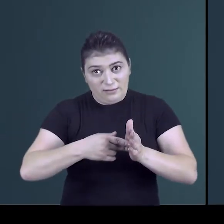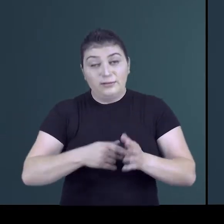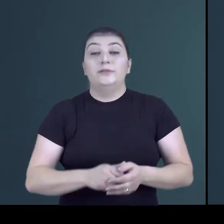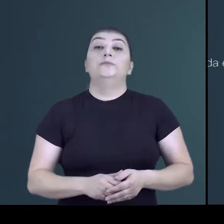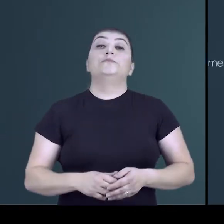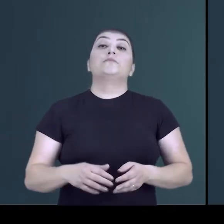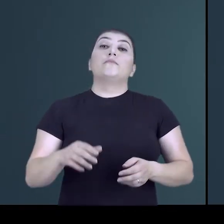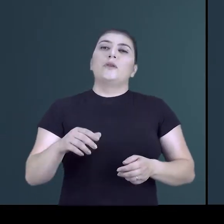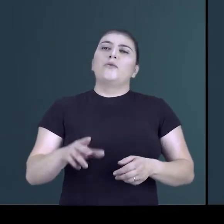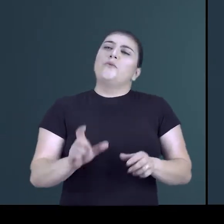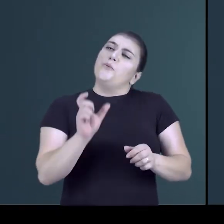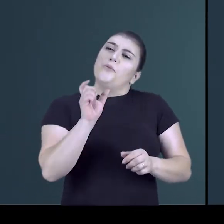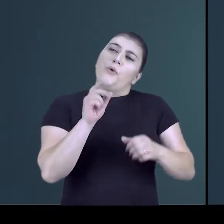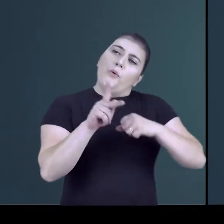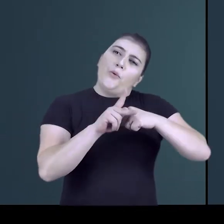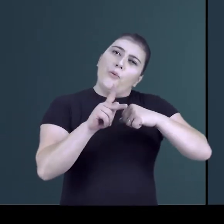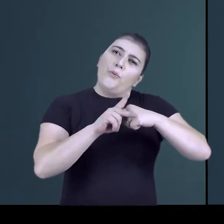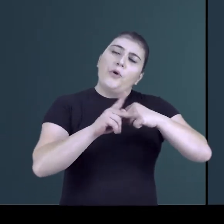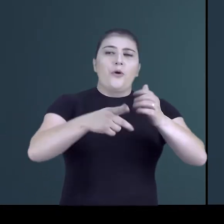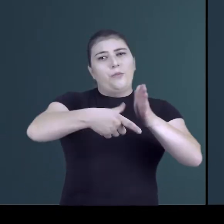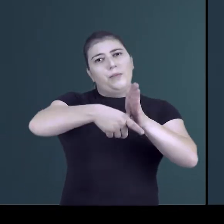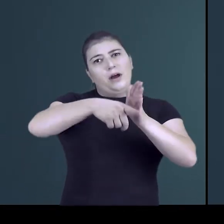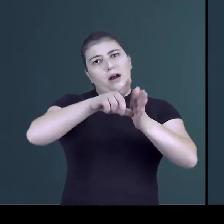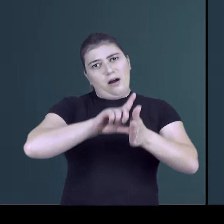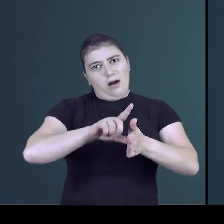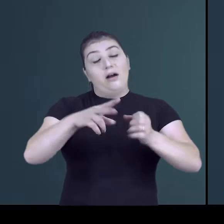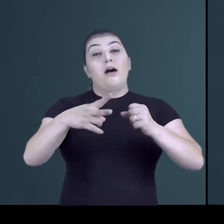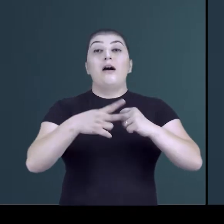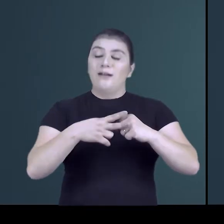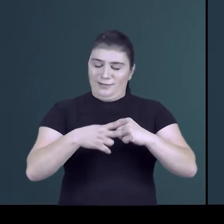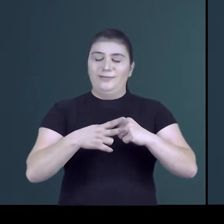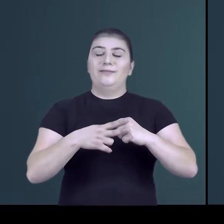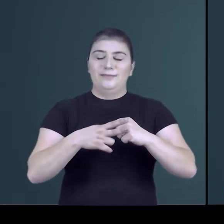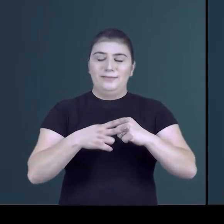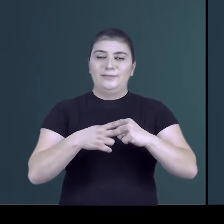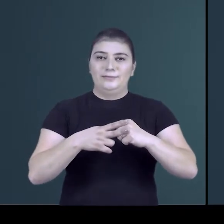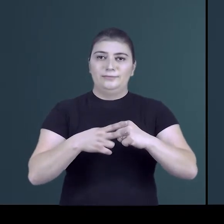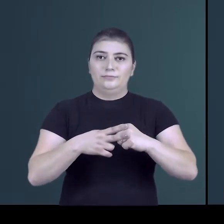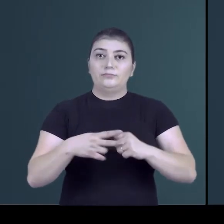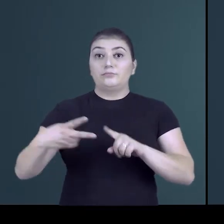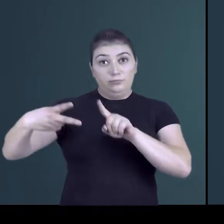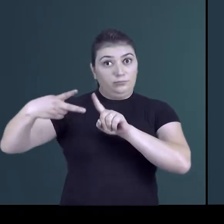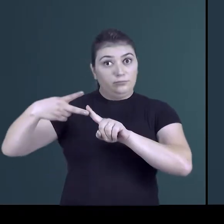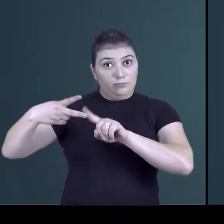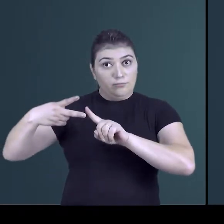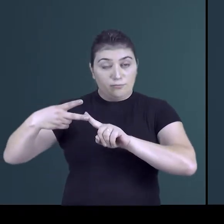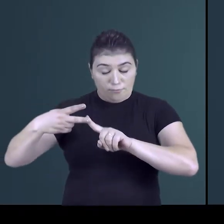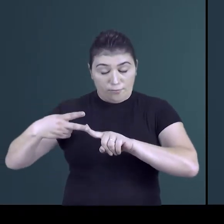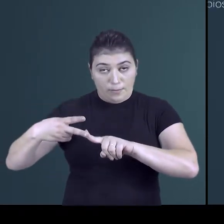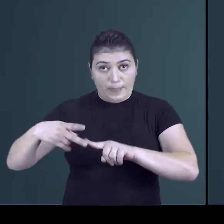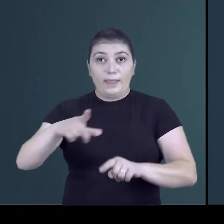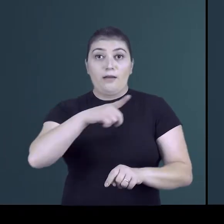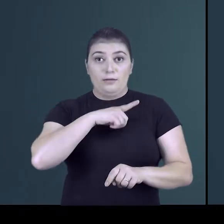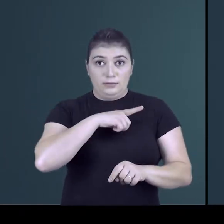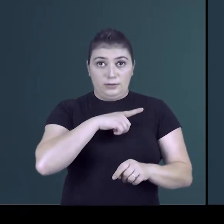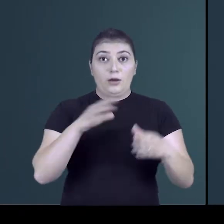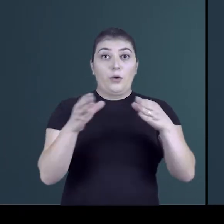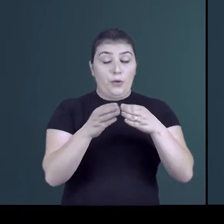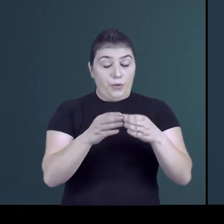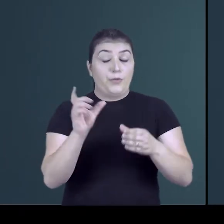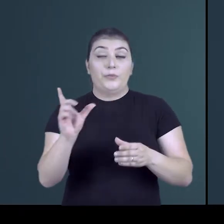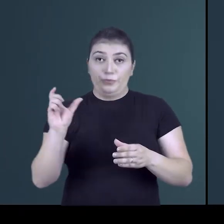negatividade. Então, o pronome vem antes da estrutura verbal. A segunda, nós temos a própria